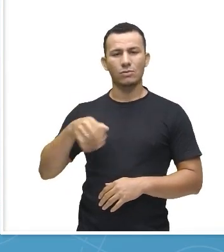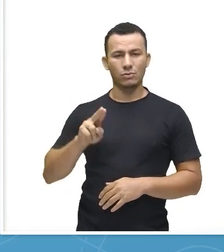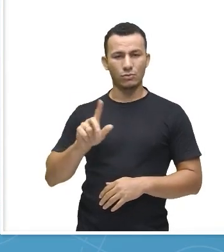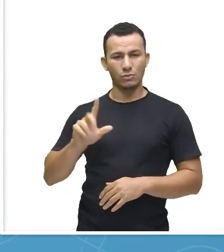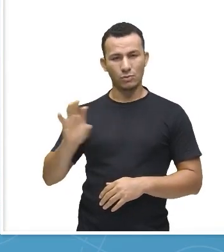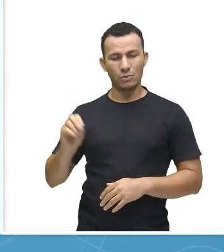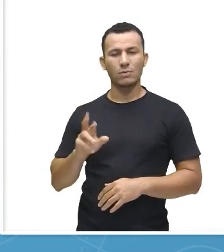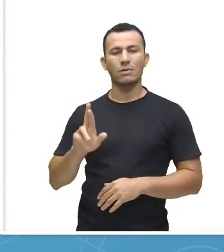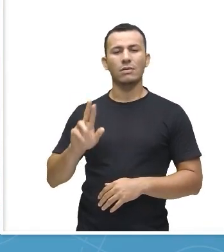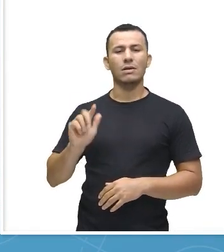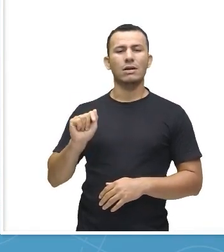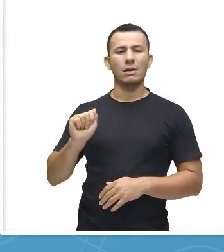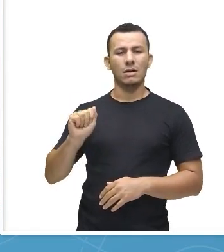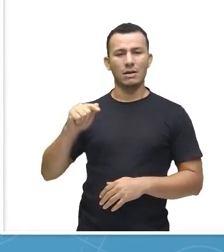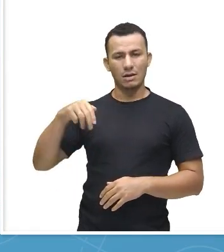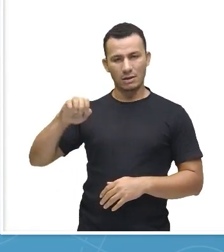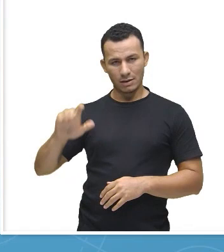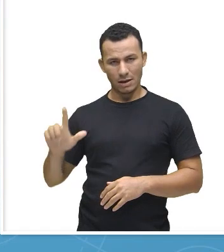Raquel,